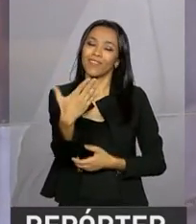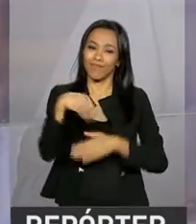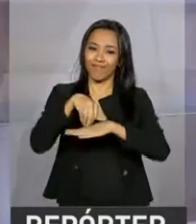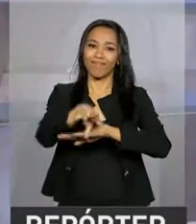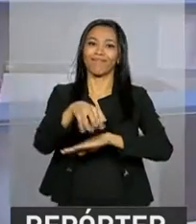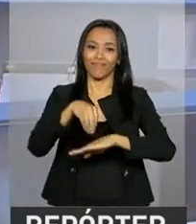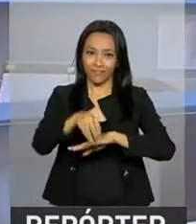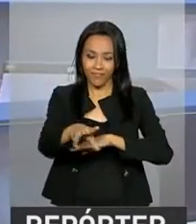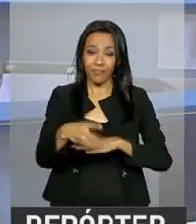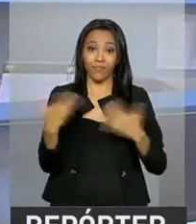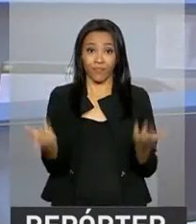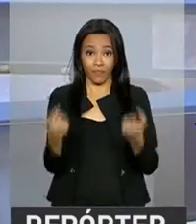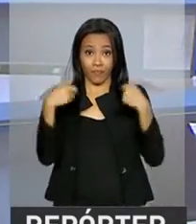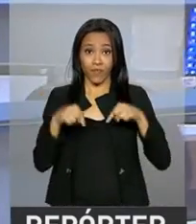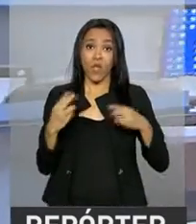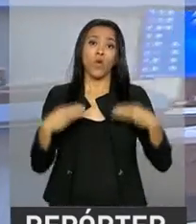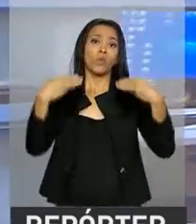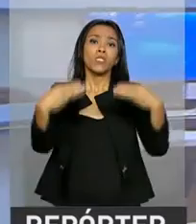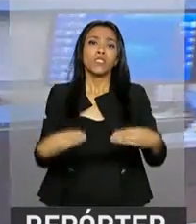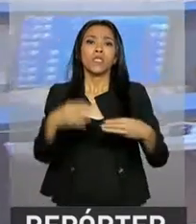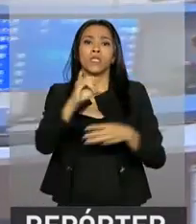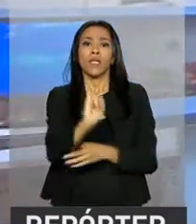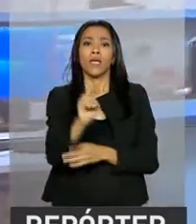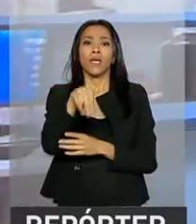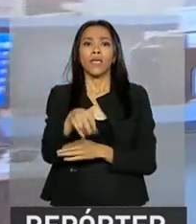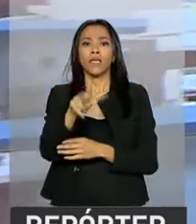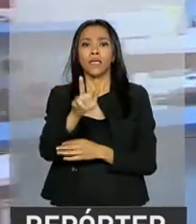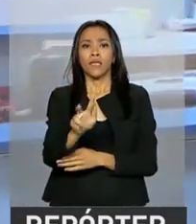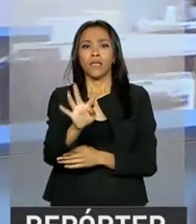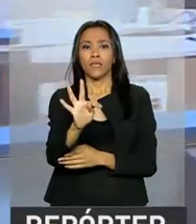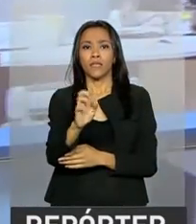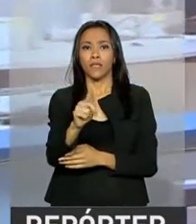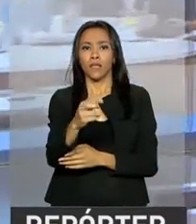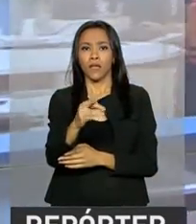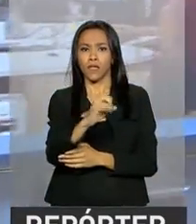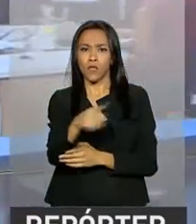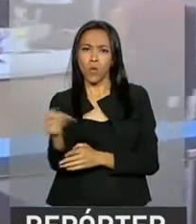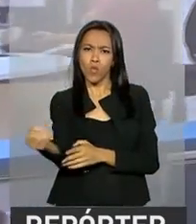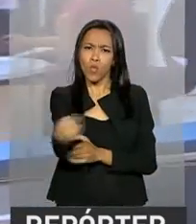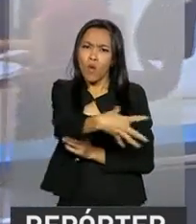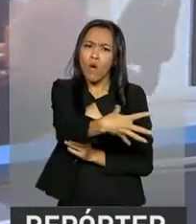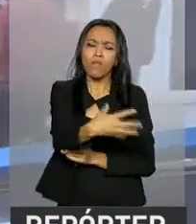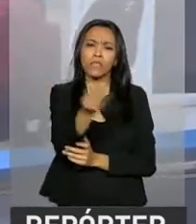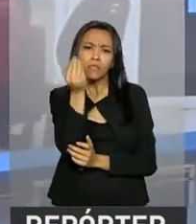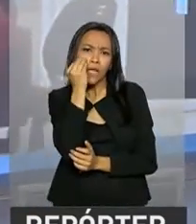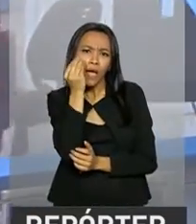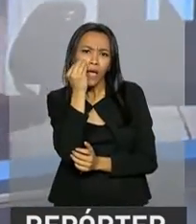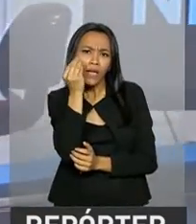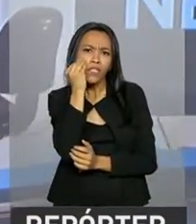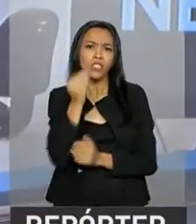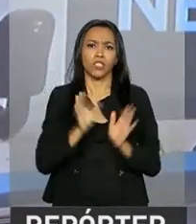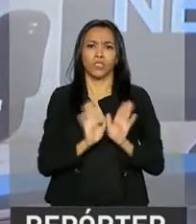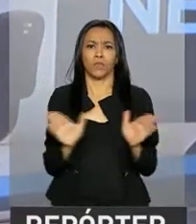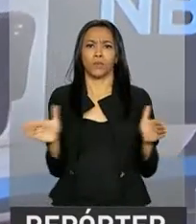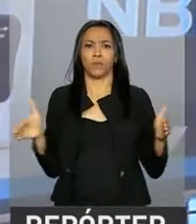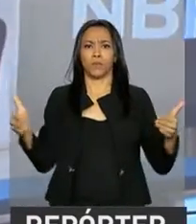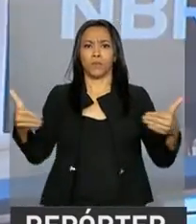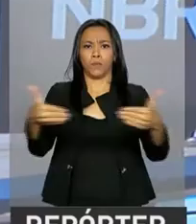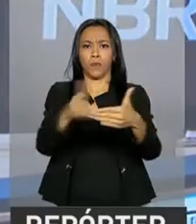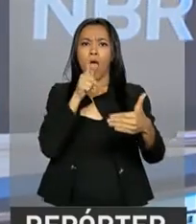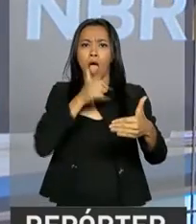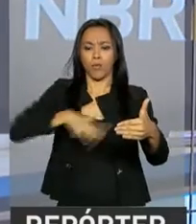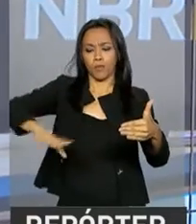informações. E olha, o Ministério da Integração Nacional inicia uma nova fase de testes da barragem de Barreiro